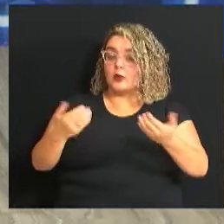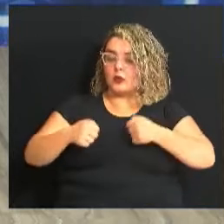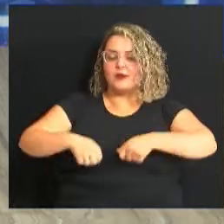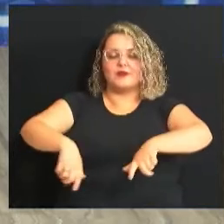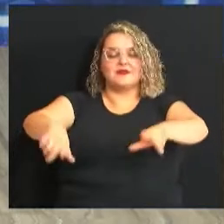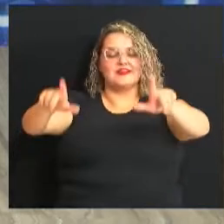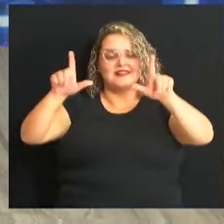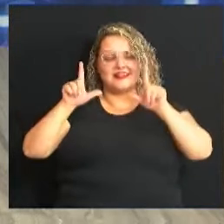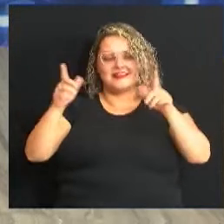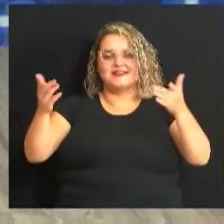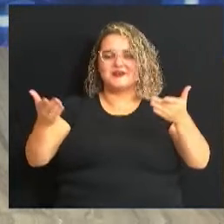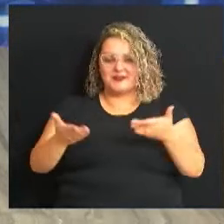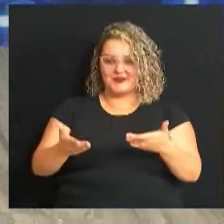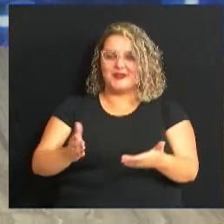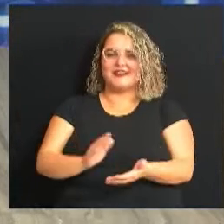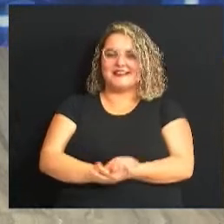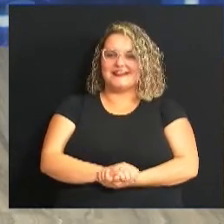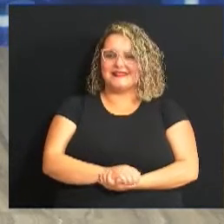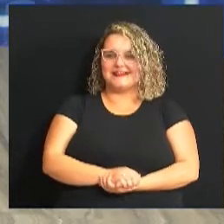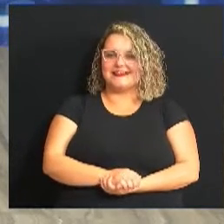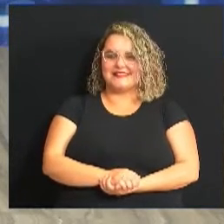agora os destaques de hoje.